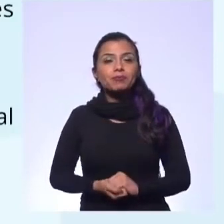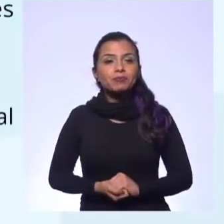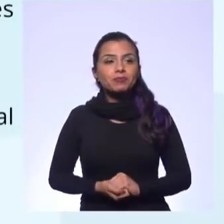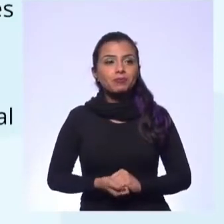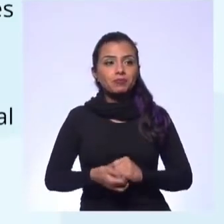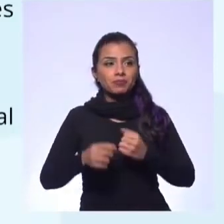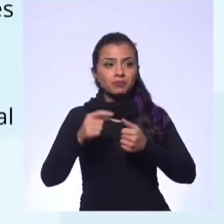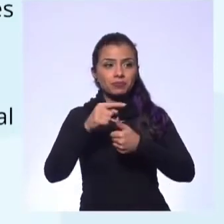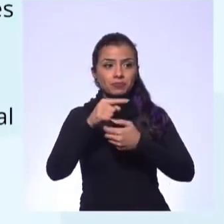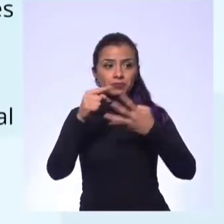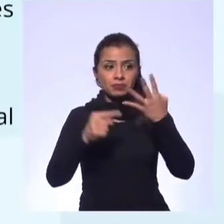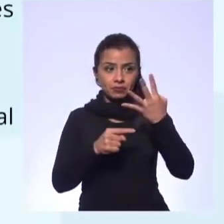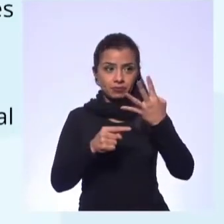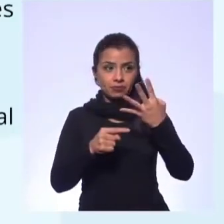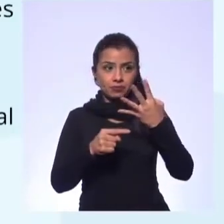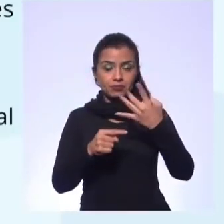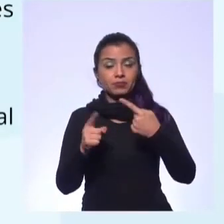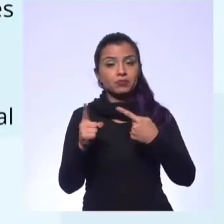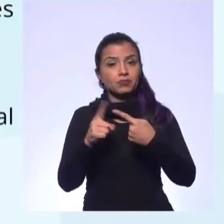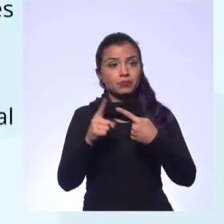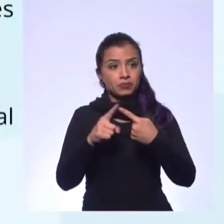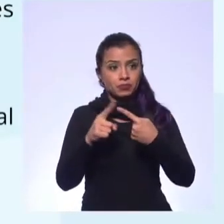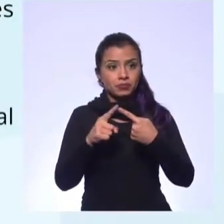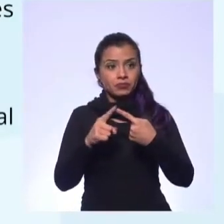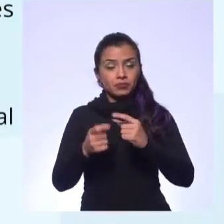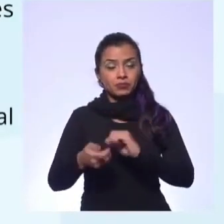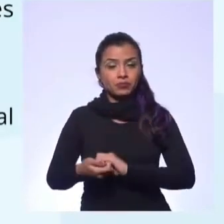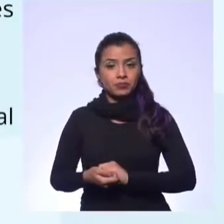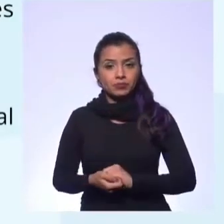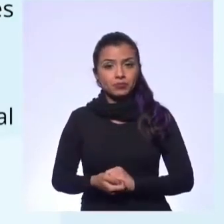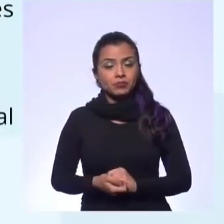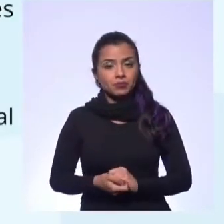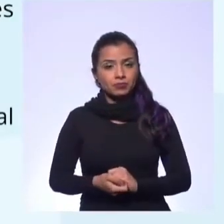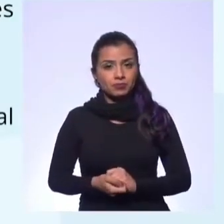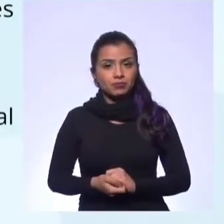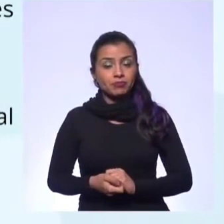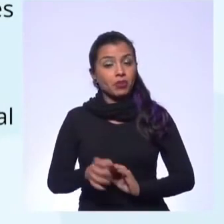texts in order to make presentations about different types of cuisine.